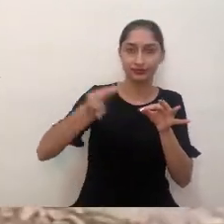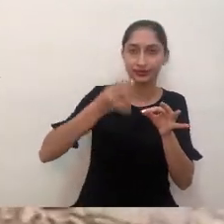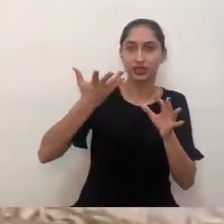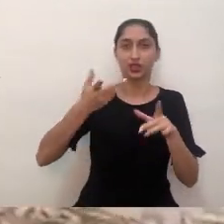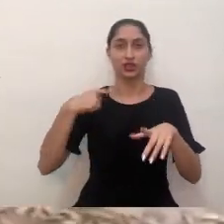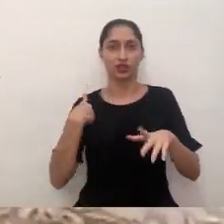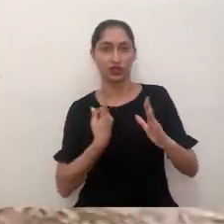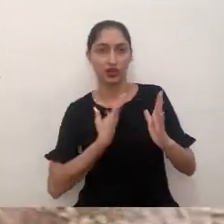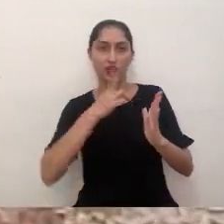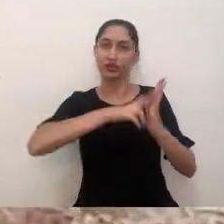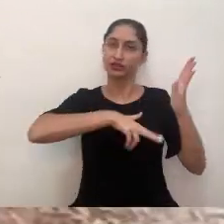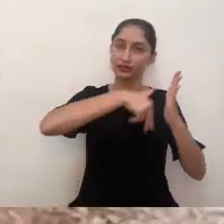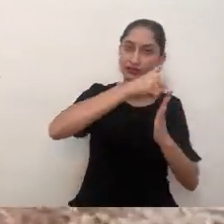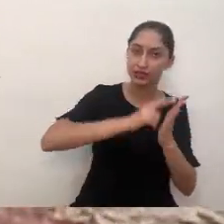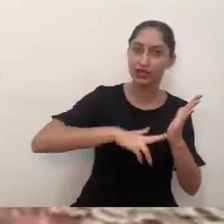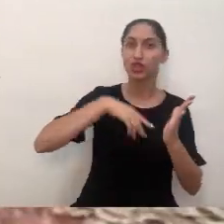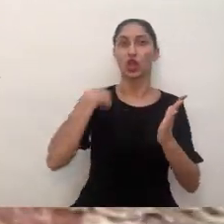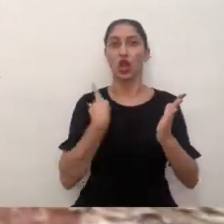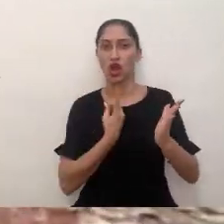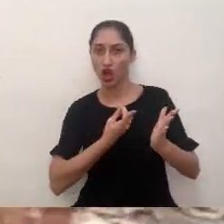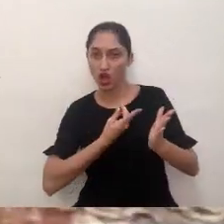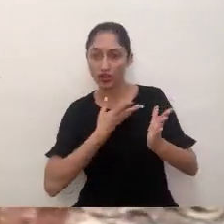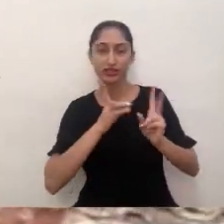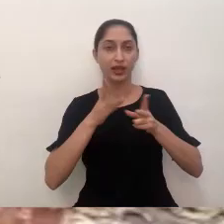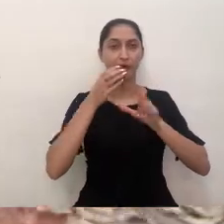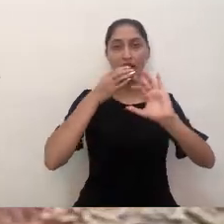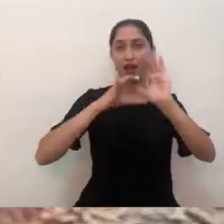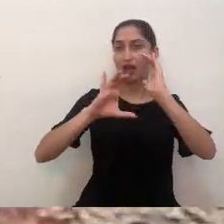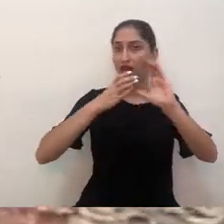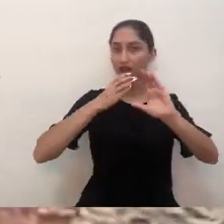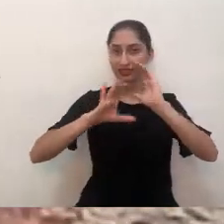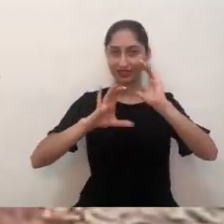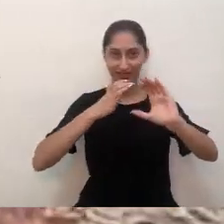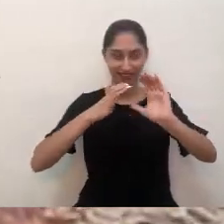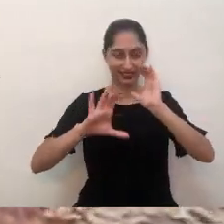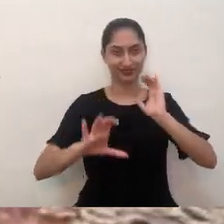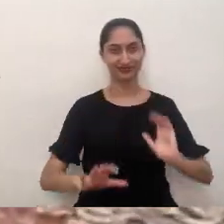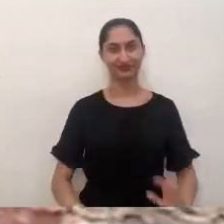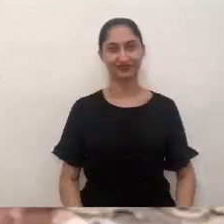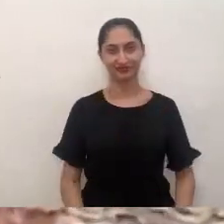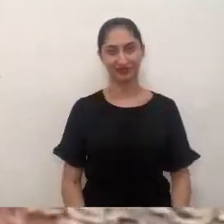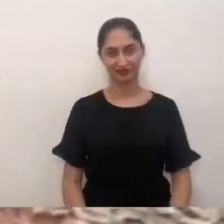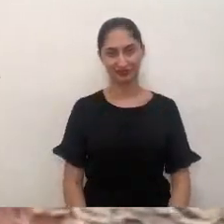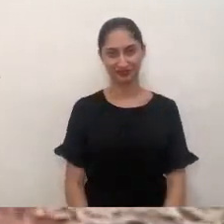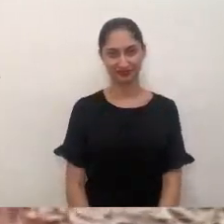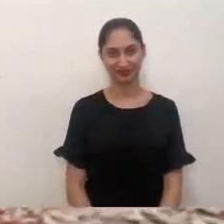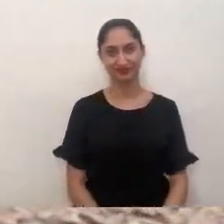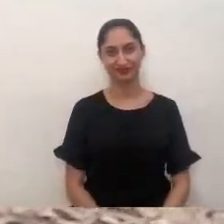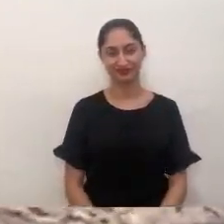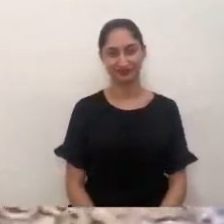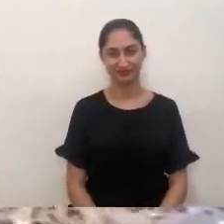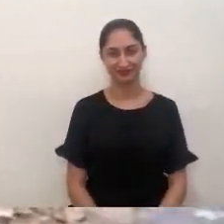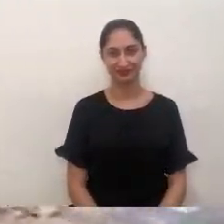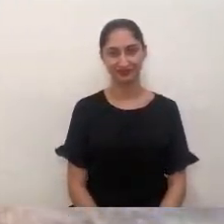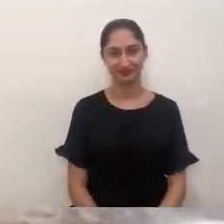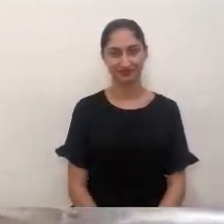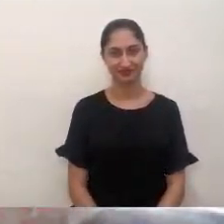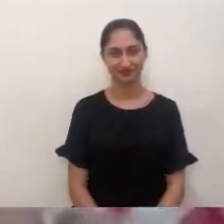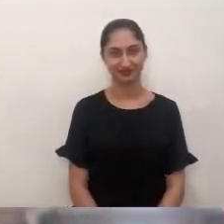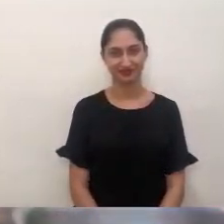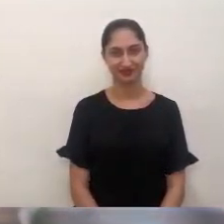gente joga verso. Não te dou meu coração, porque eu não posso tirar.